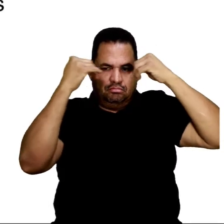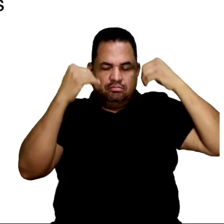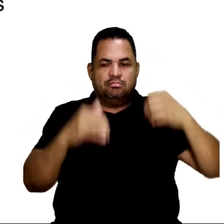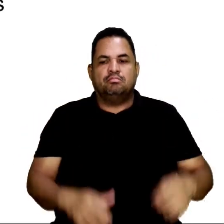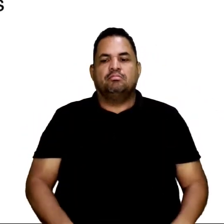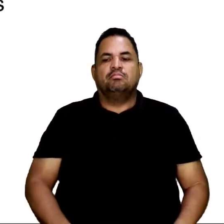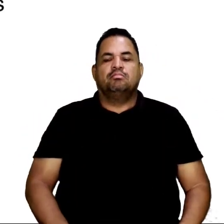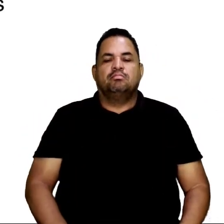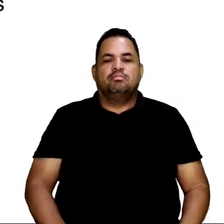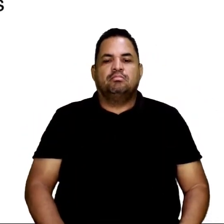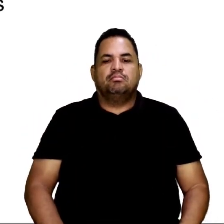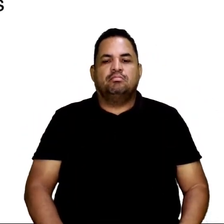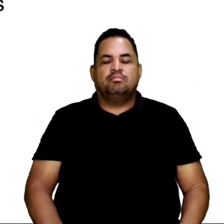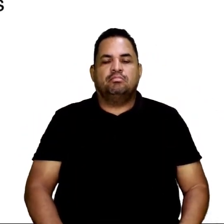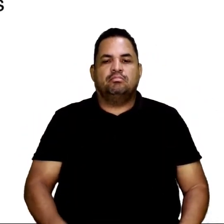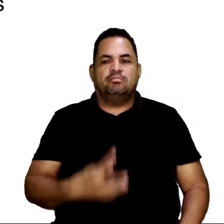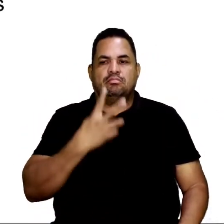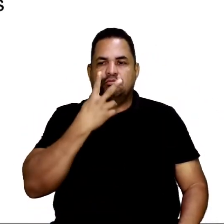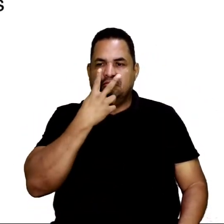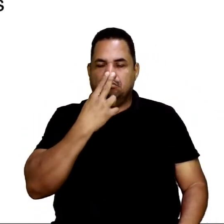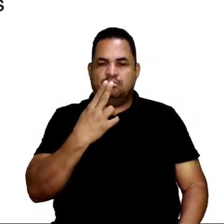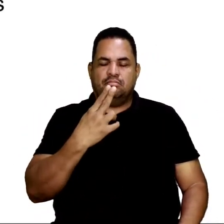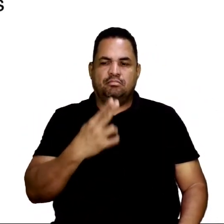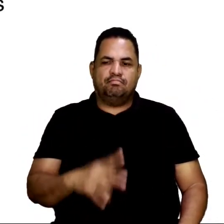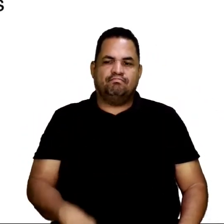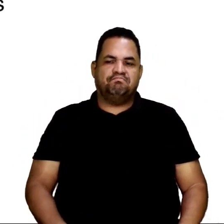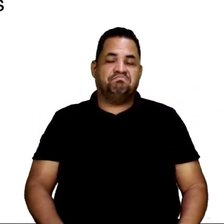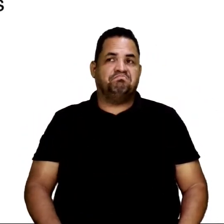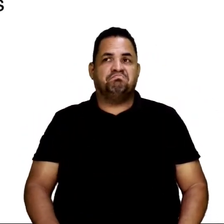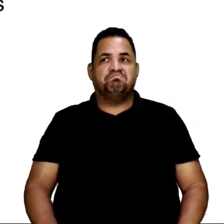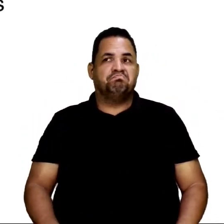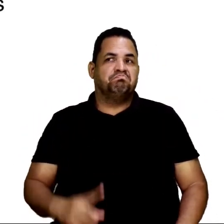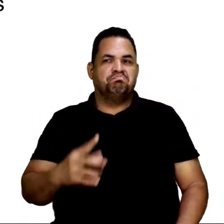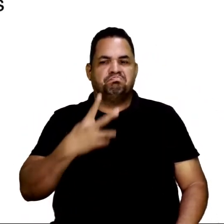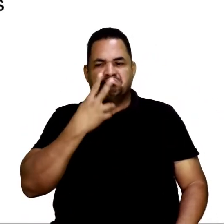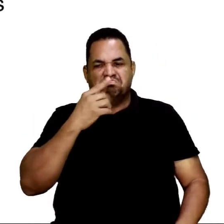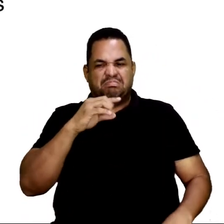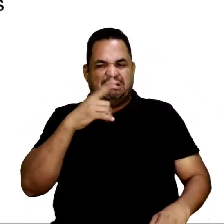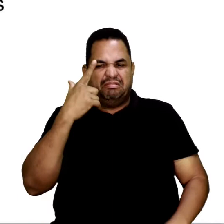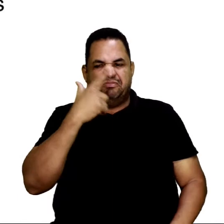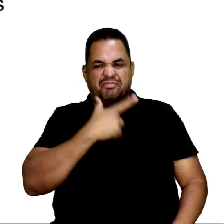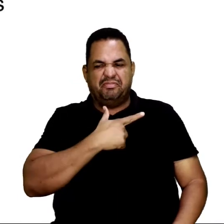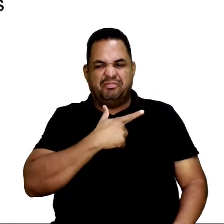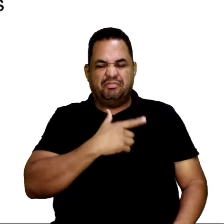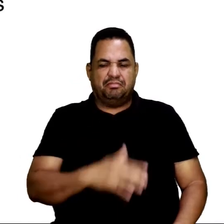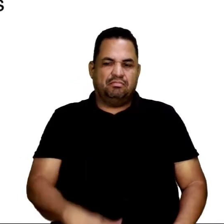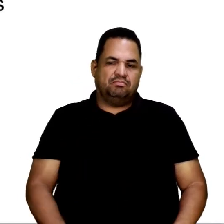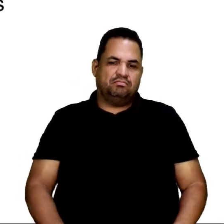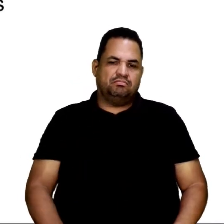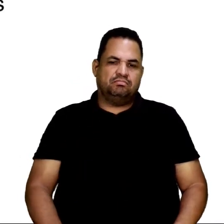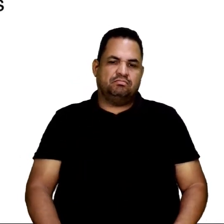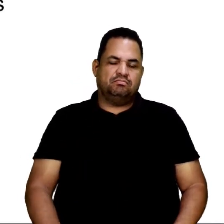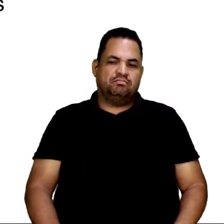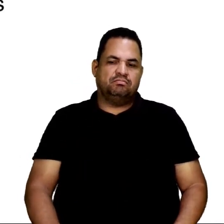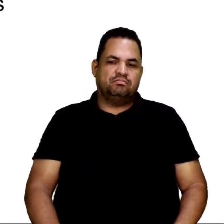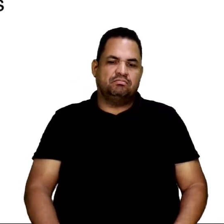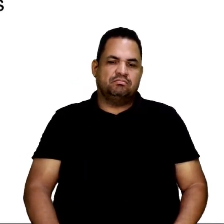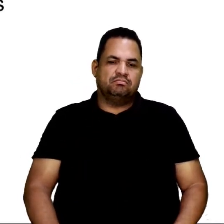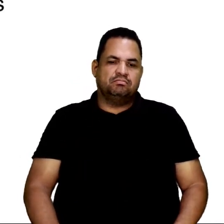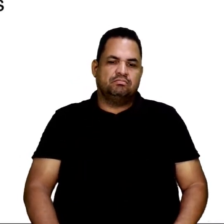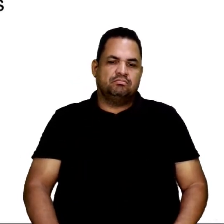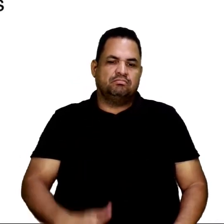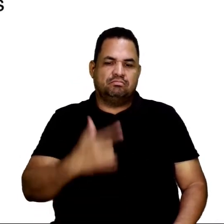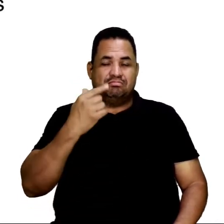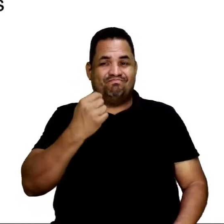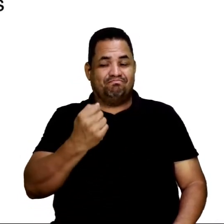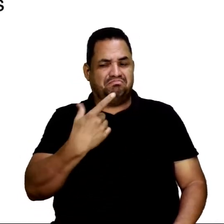Gente, parece um negócio assim muito doido, né? Feio, vou dizer, né? Que não é bonito, não é.